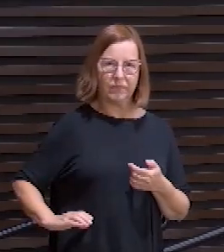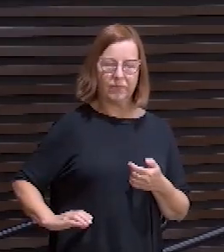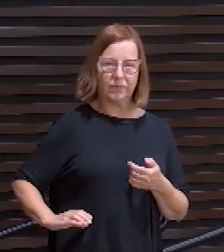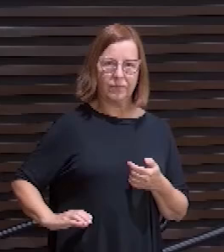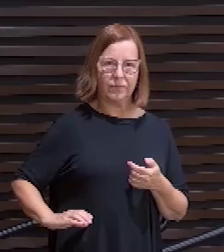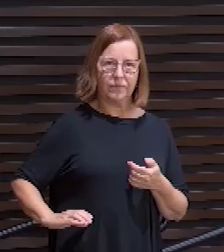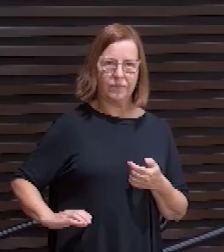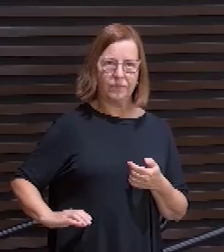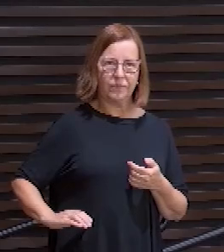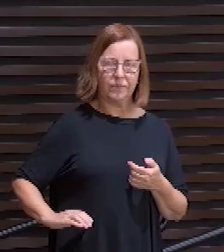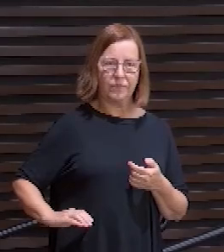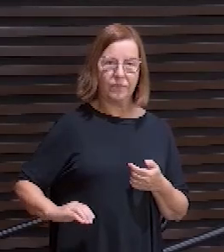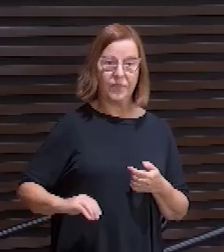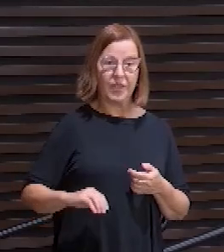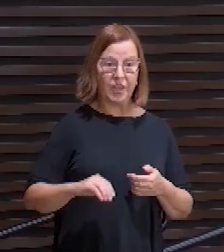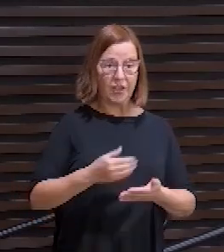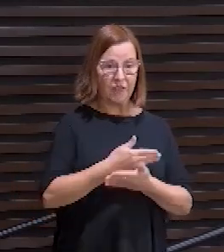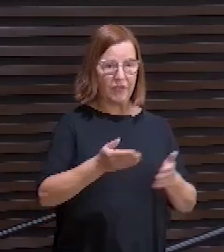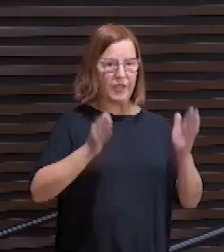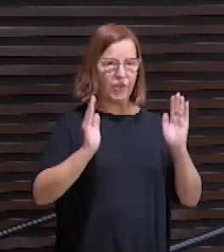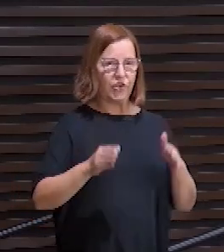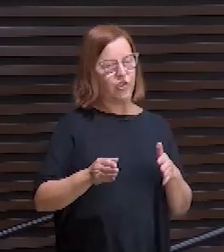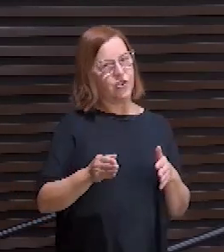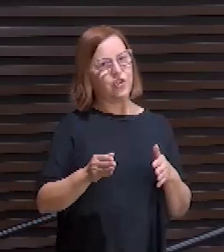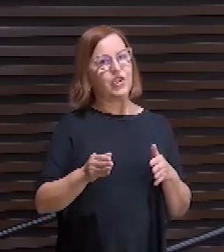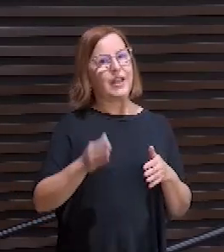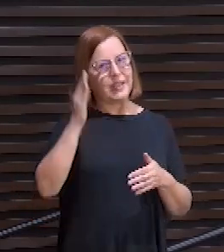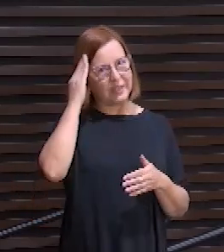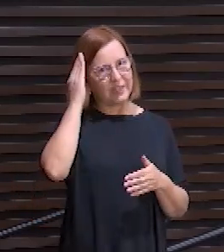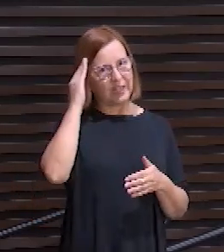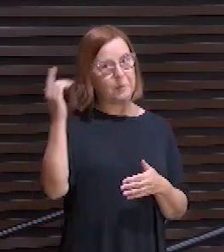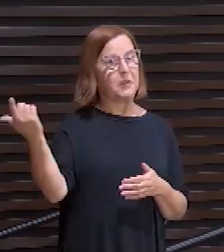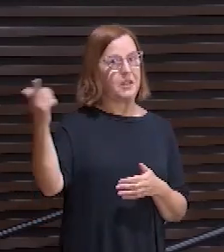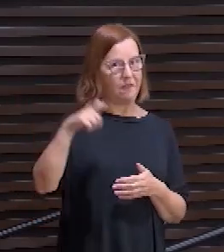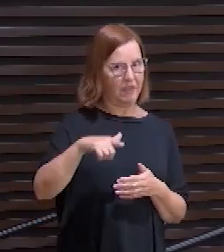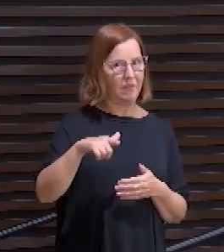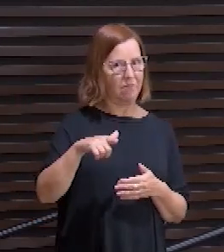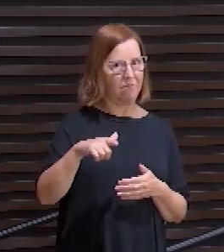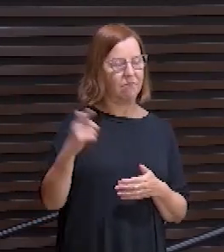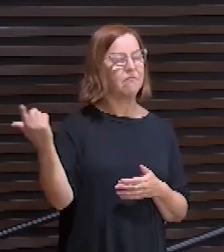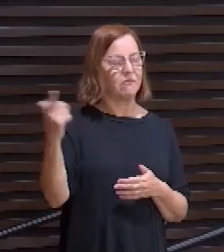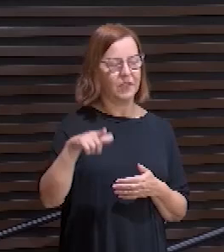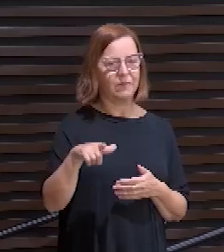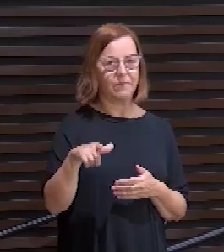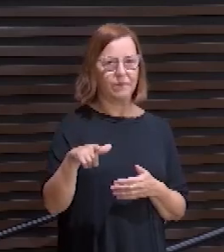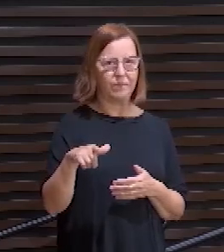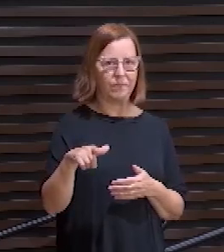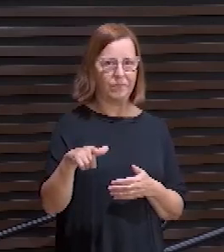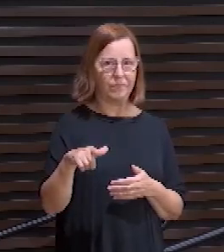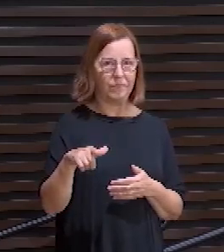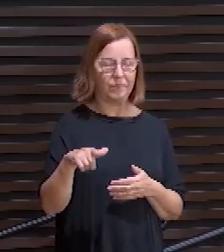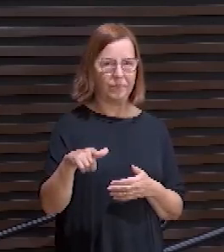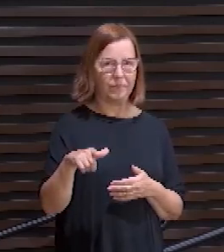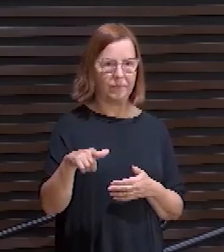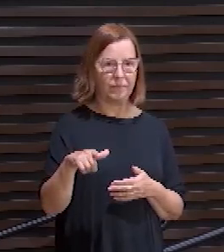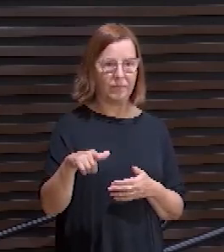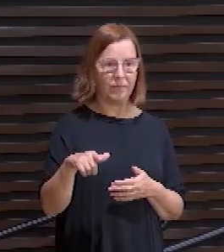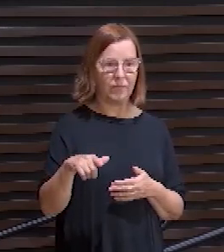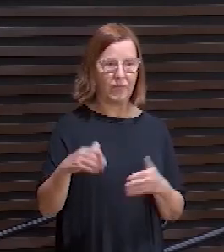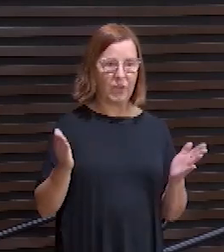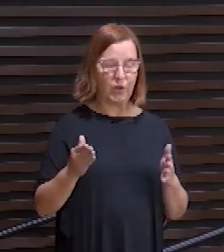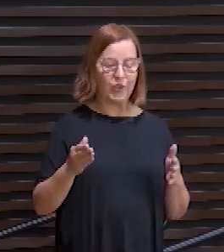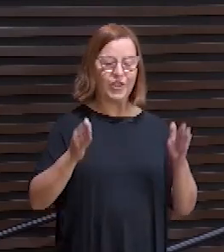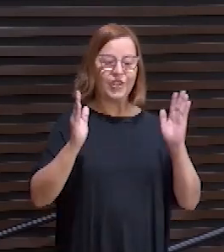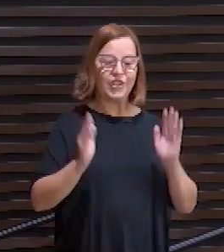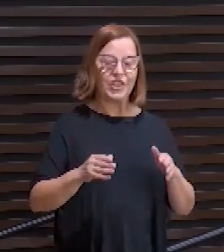a respeito do qual tendes ouvido que vem, ele vem, e presentemente já